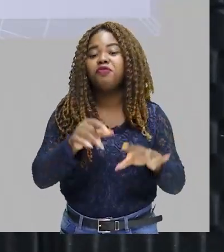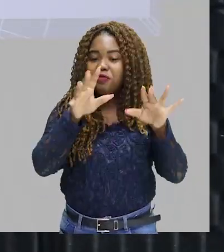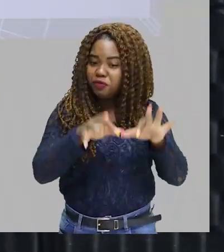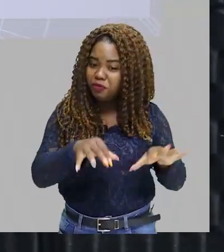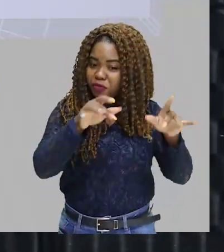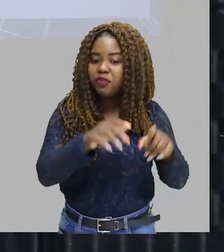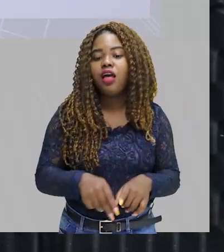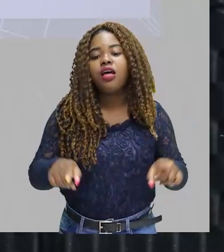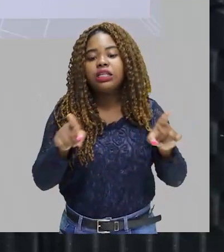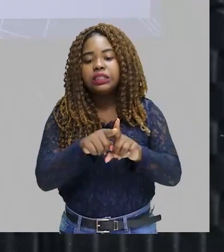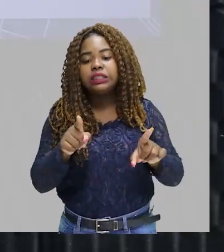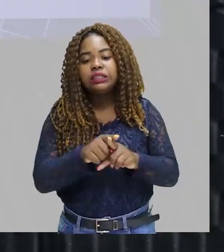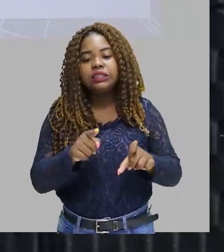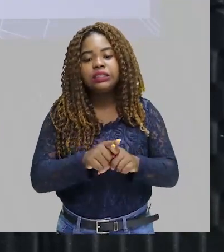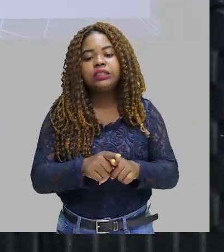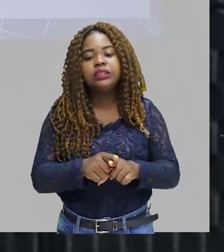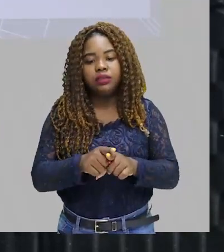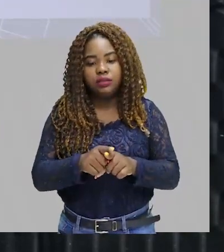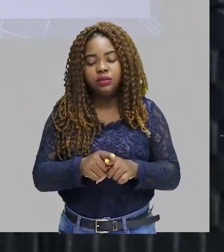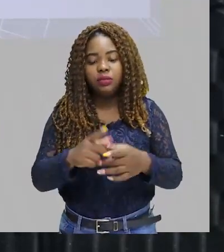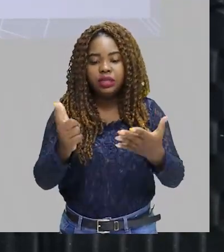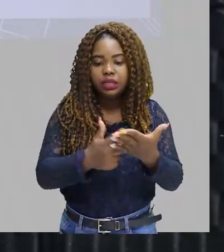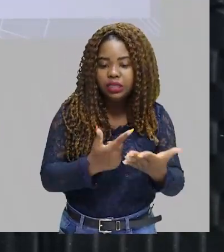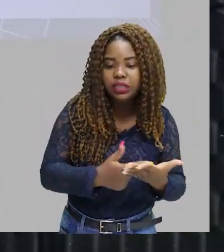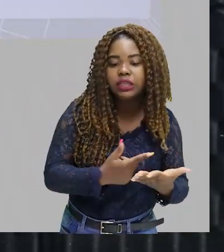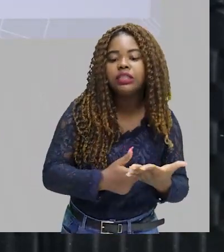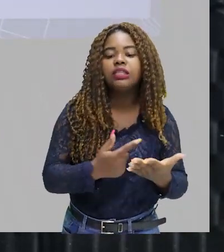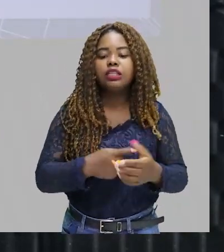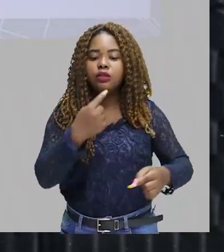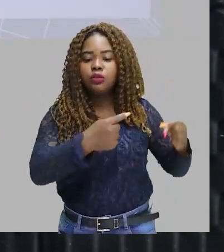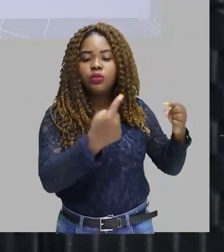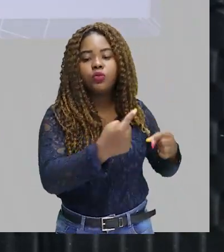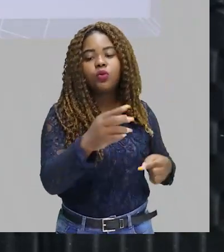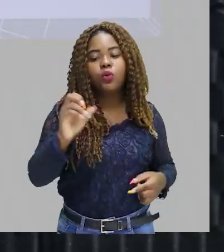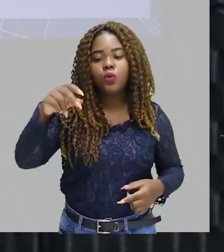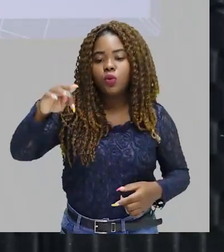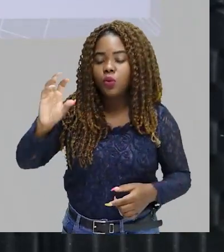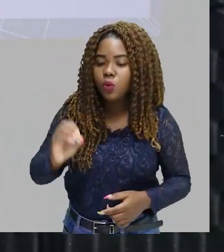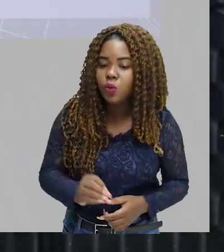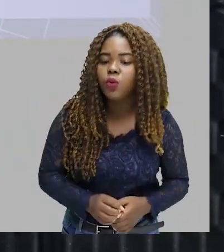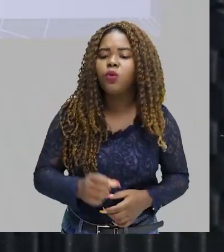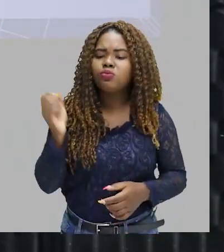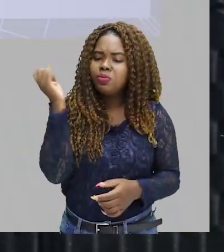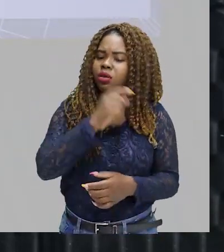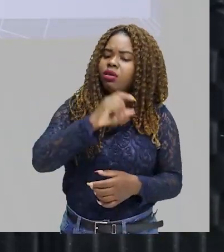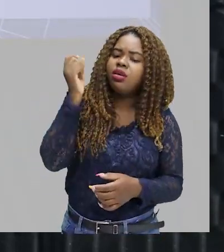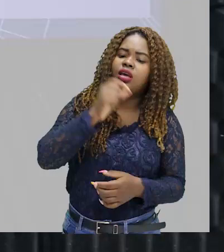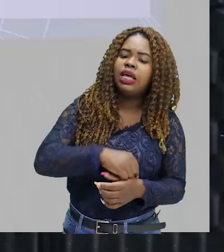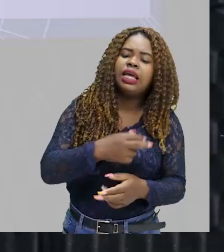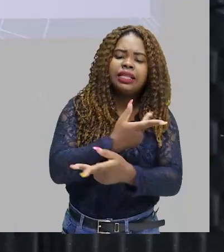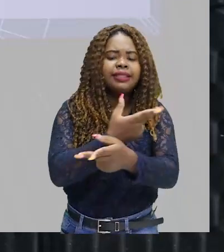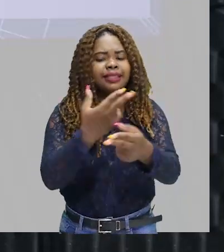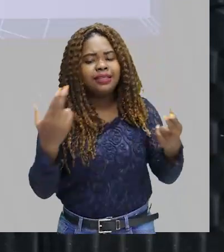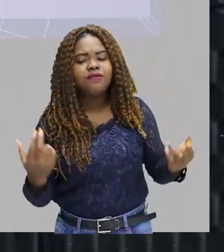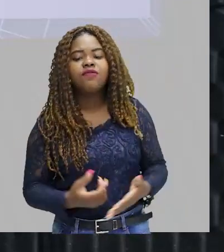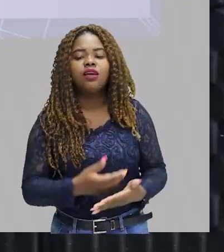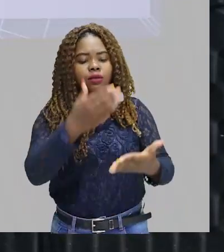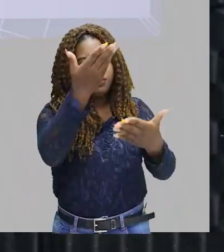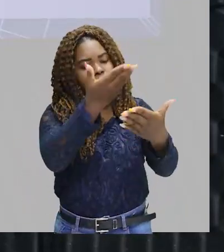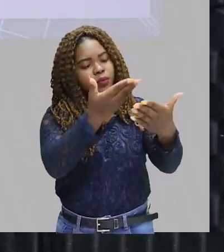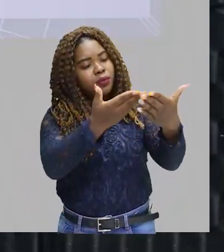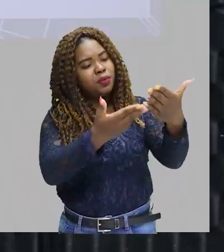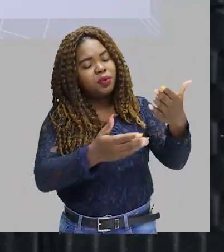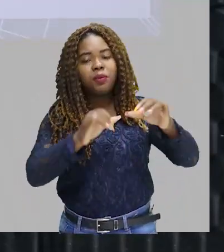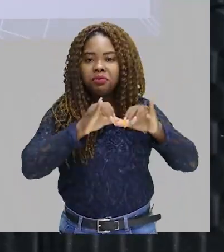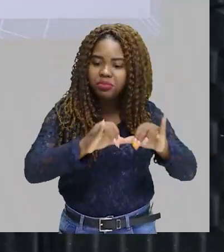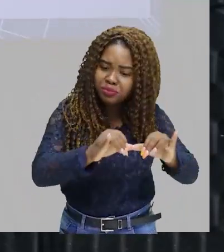livro, bilhete, debate, conto, horóscopo, piada, a lista do supermercado, o